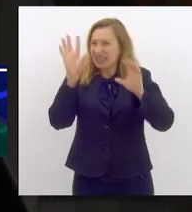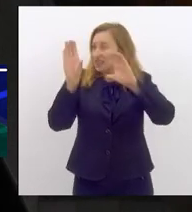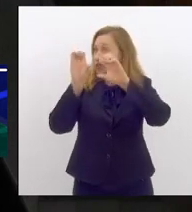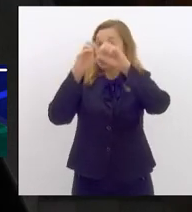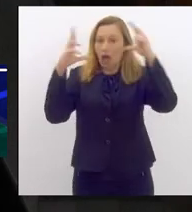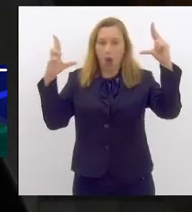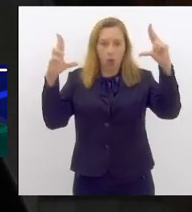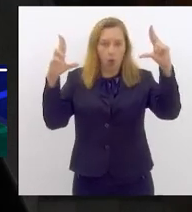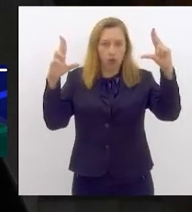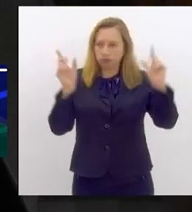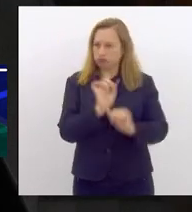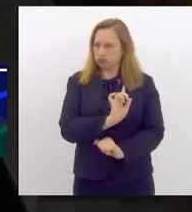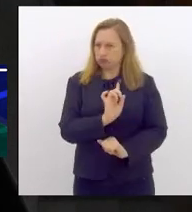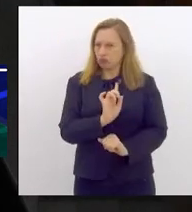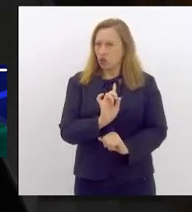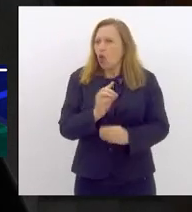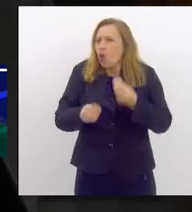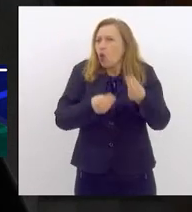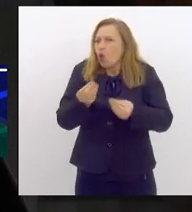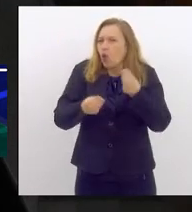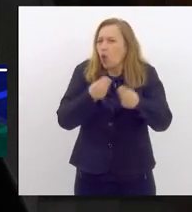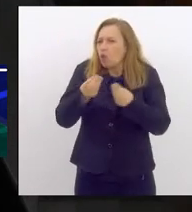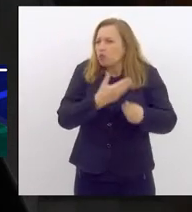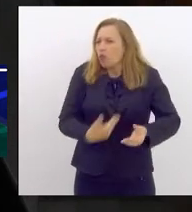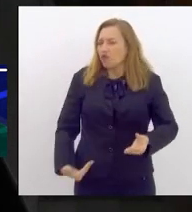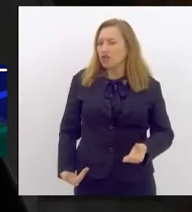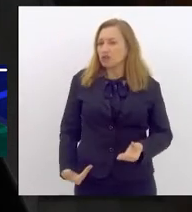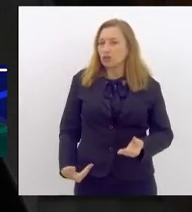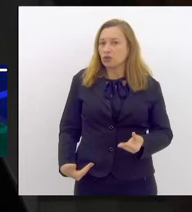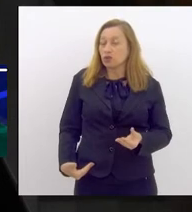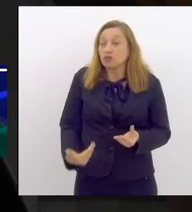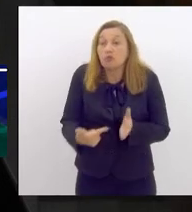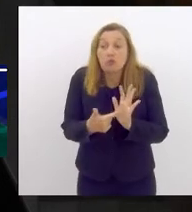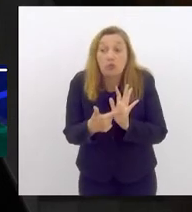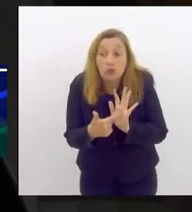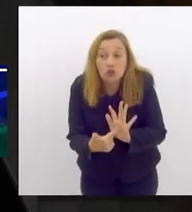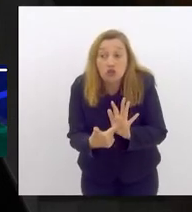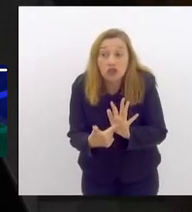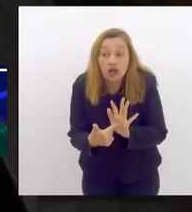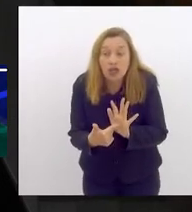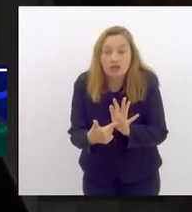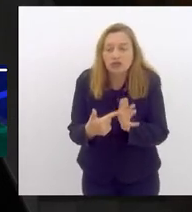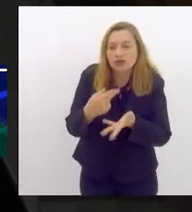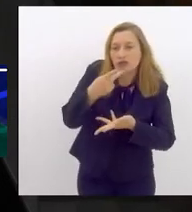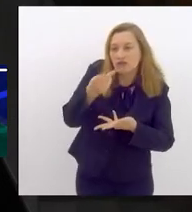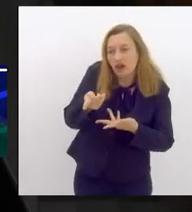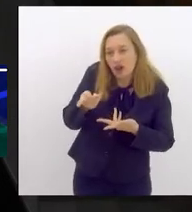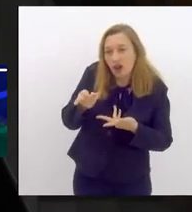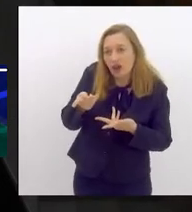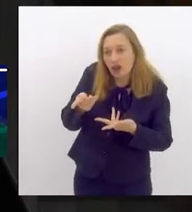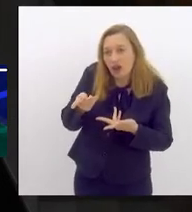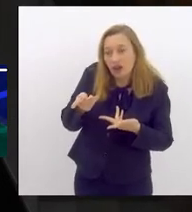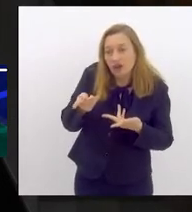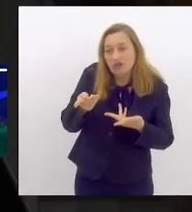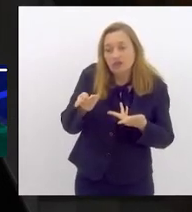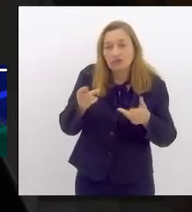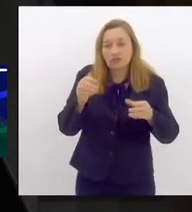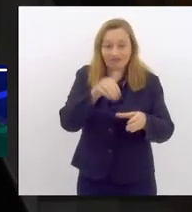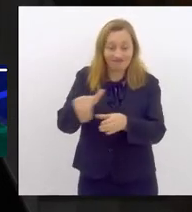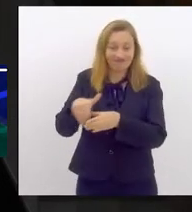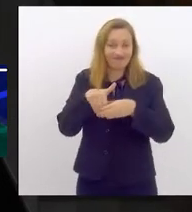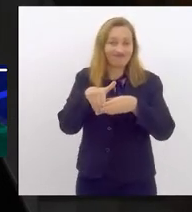como o governador Cláudio Castro tem tentado expressar em sua propaganda